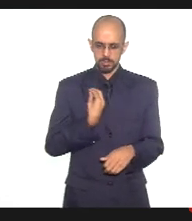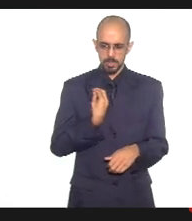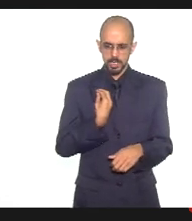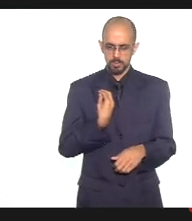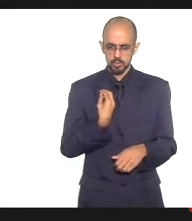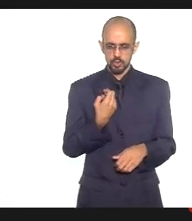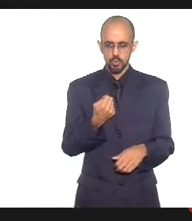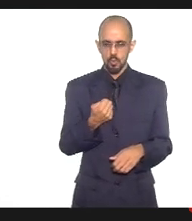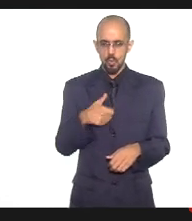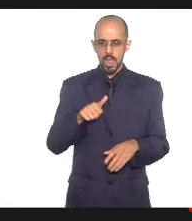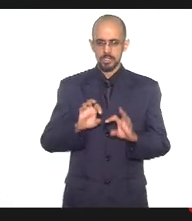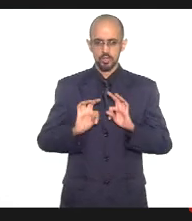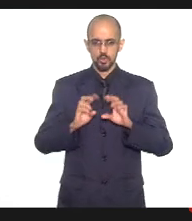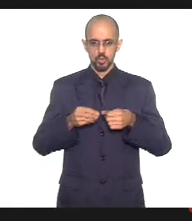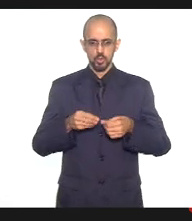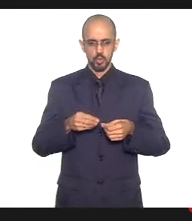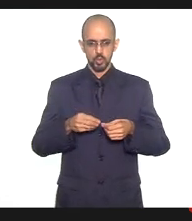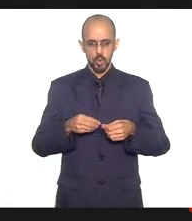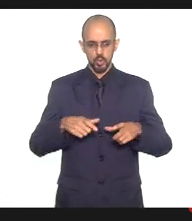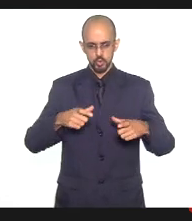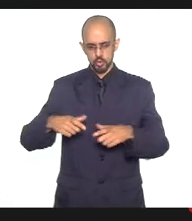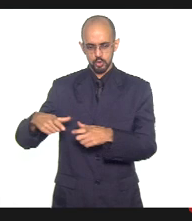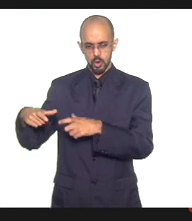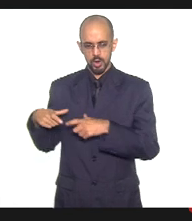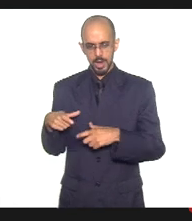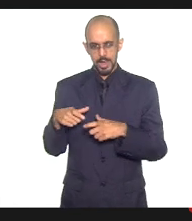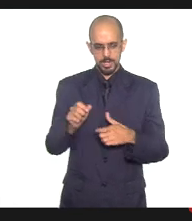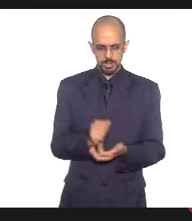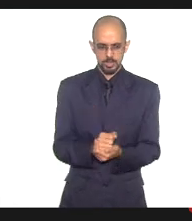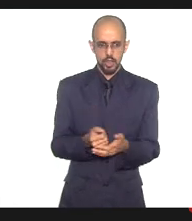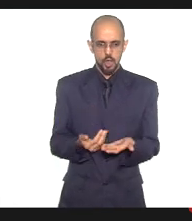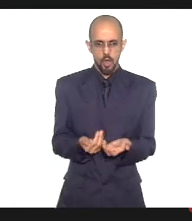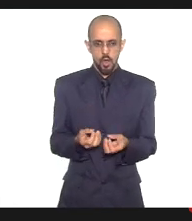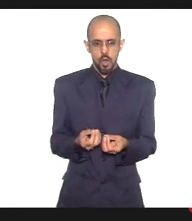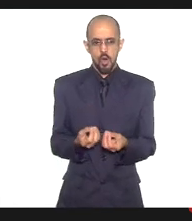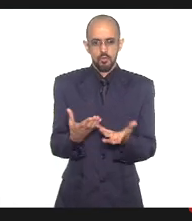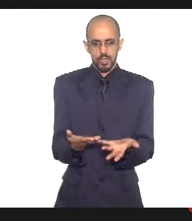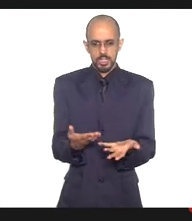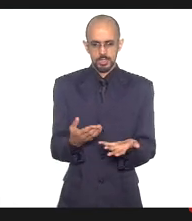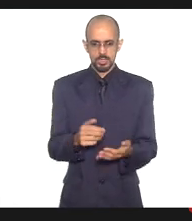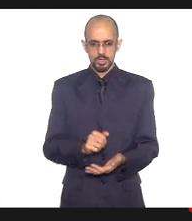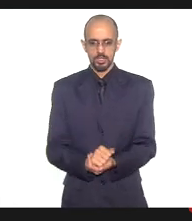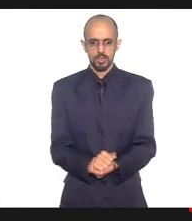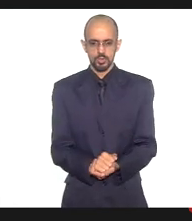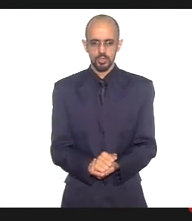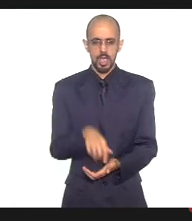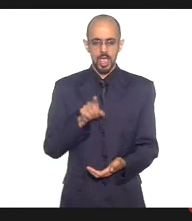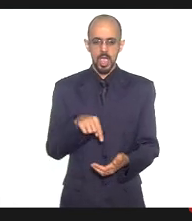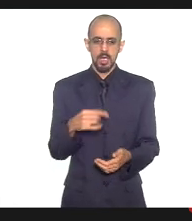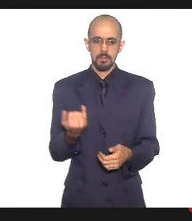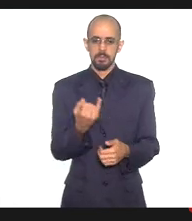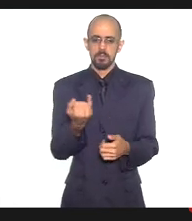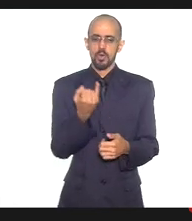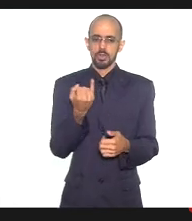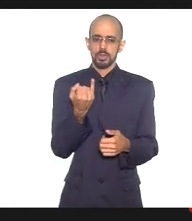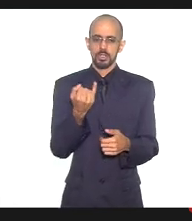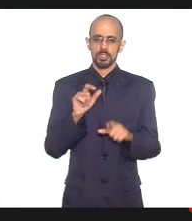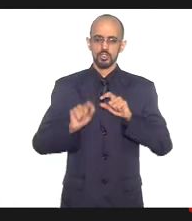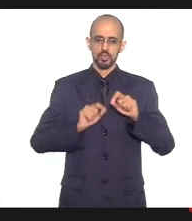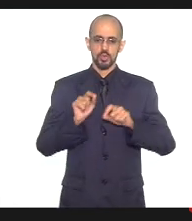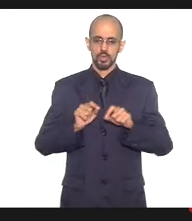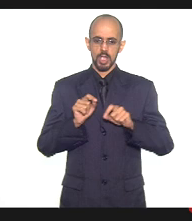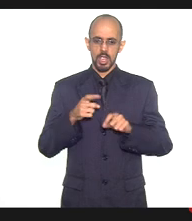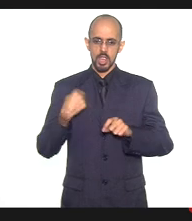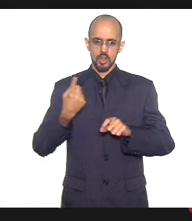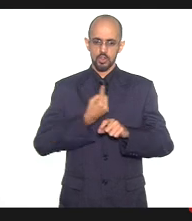blocos oferecidos pela ANP, desde a abertura do mercado. Eu queria citar aqui um dado que eu acho que é importante, enfim, a gente